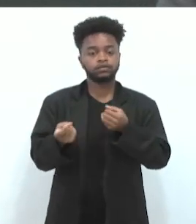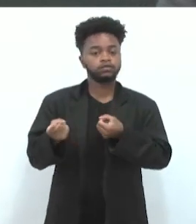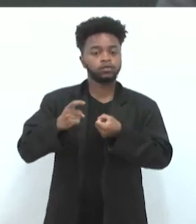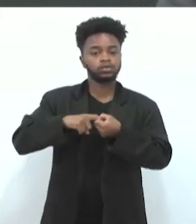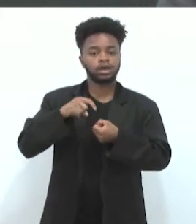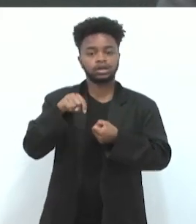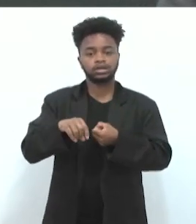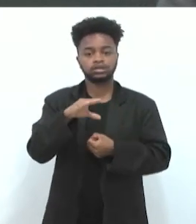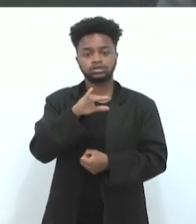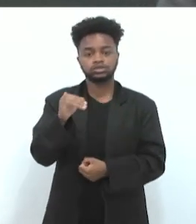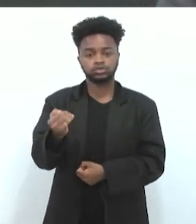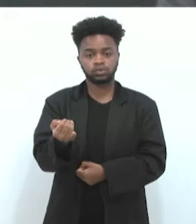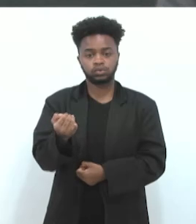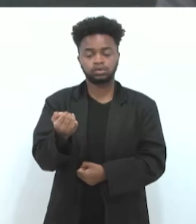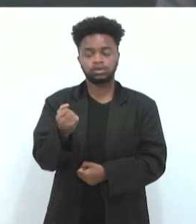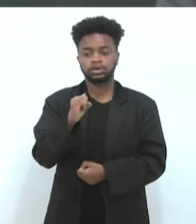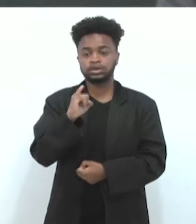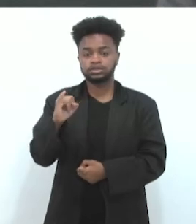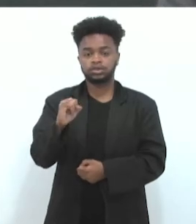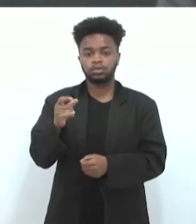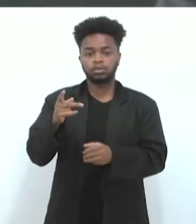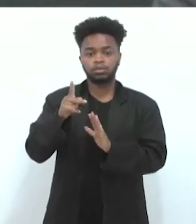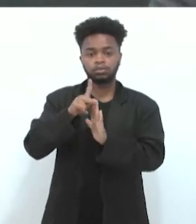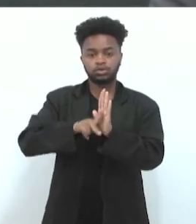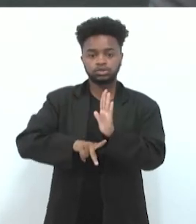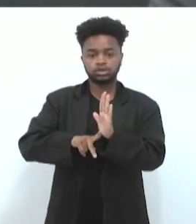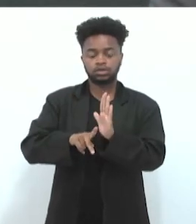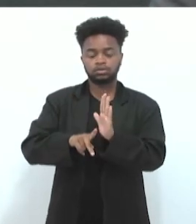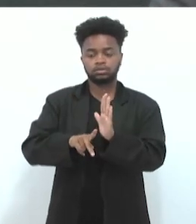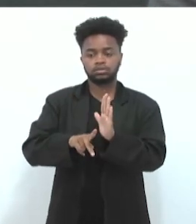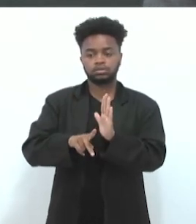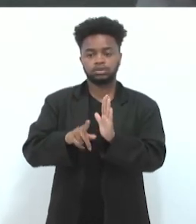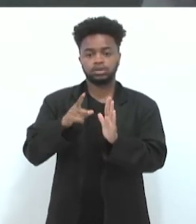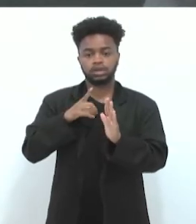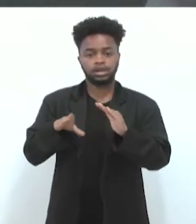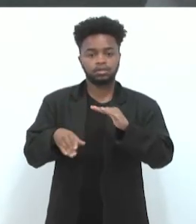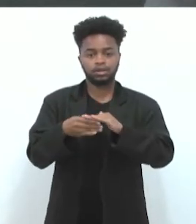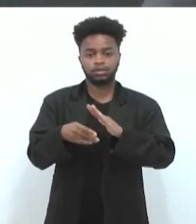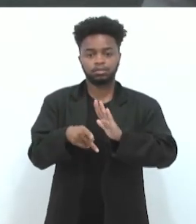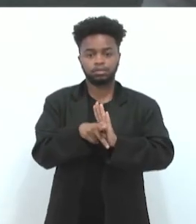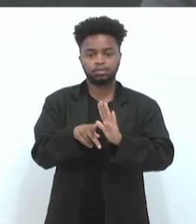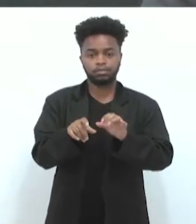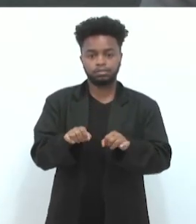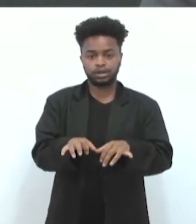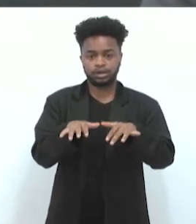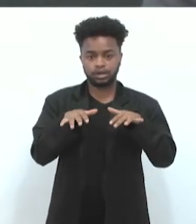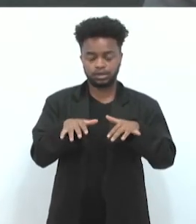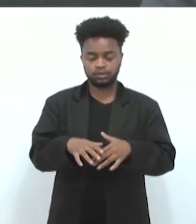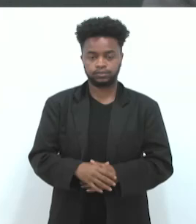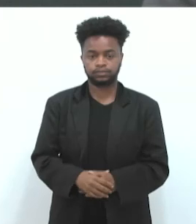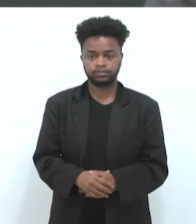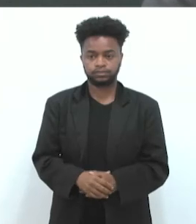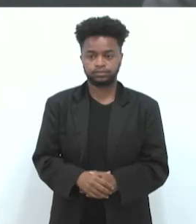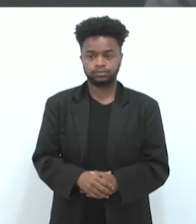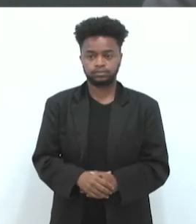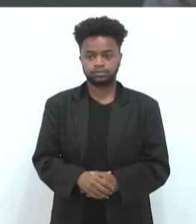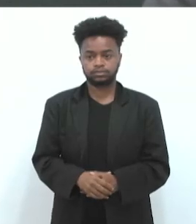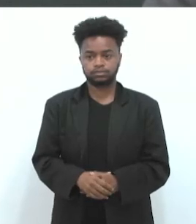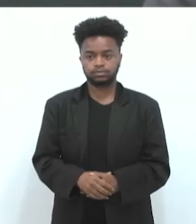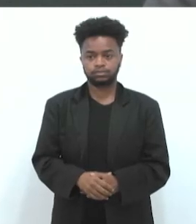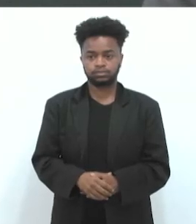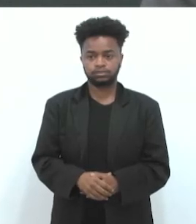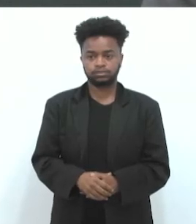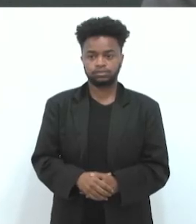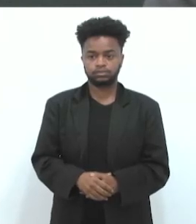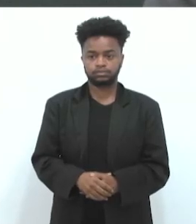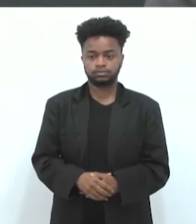para a CCJ quando o projeto recebe emendas de plenário. Então,